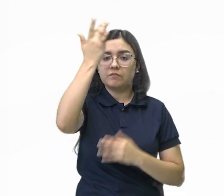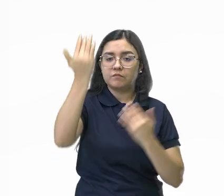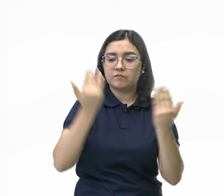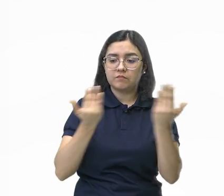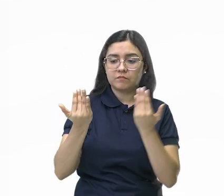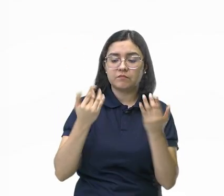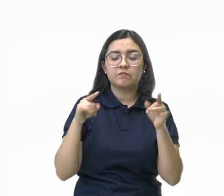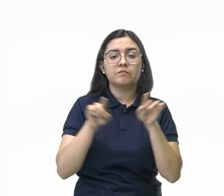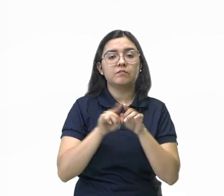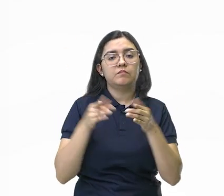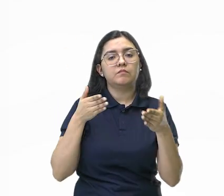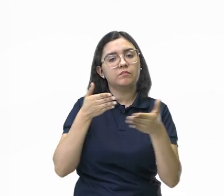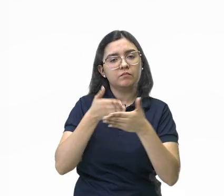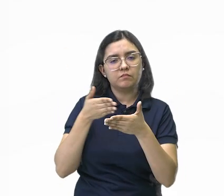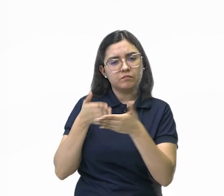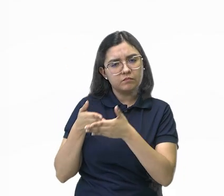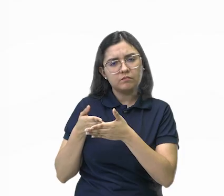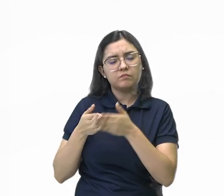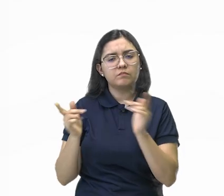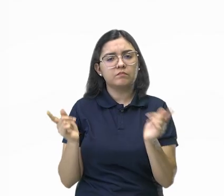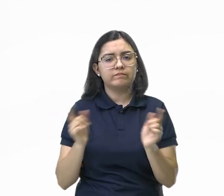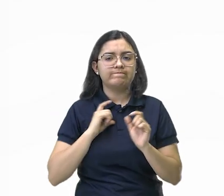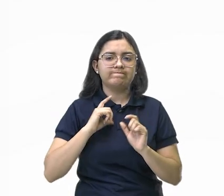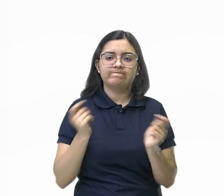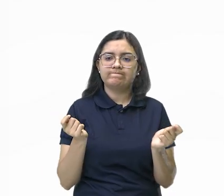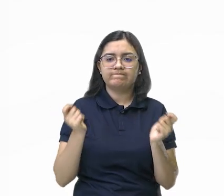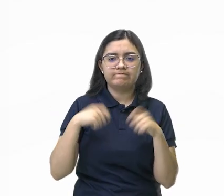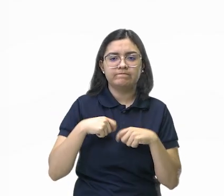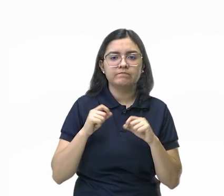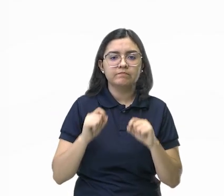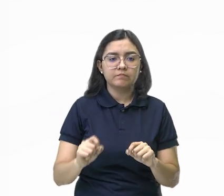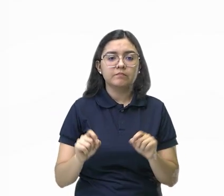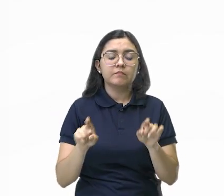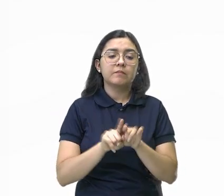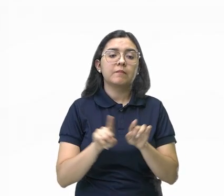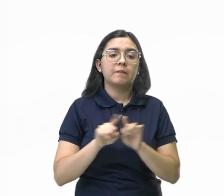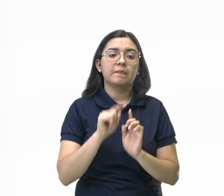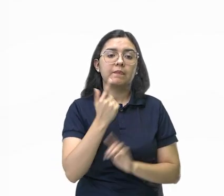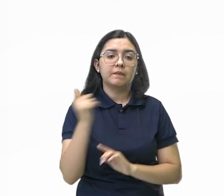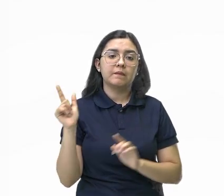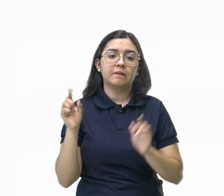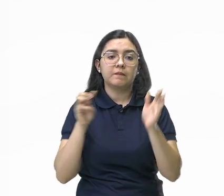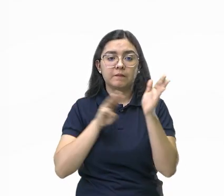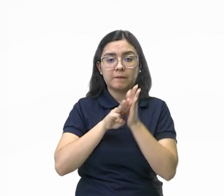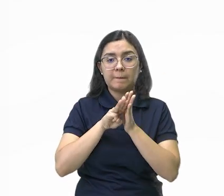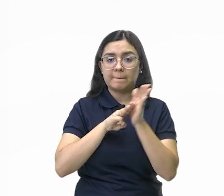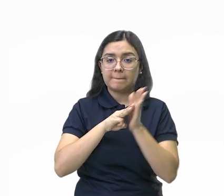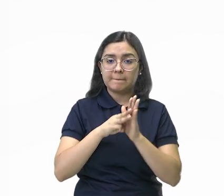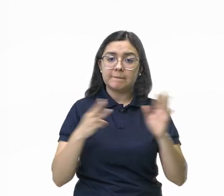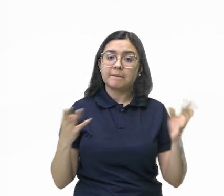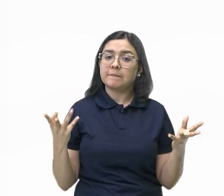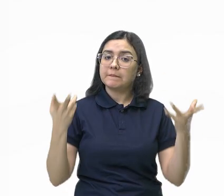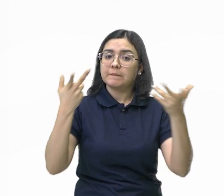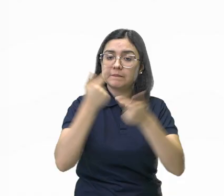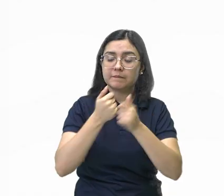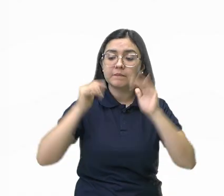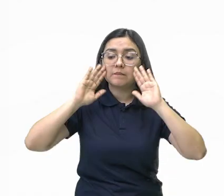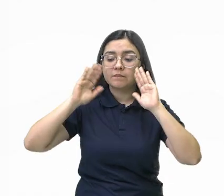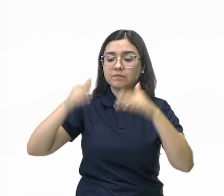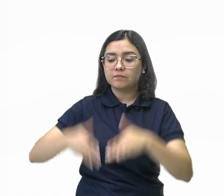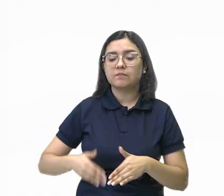suas limitações podem não capturar opiniões profundas. Temos o método qualitativo, né, que foca em